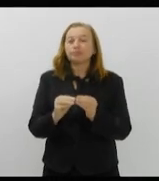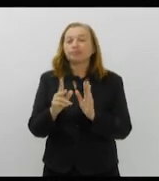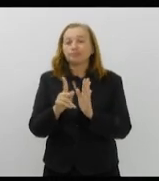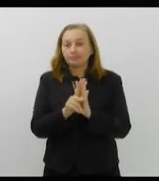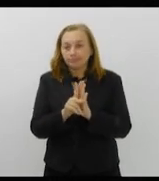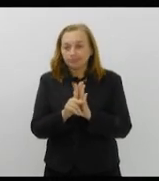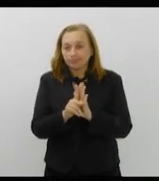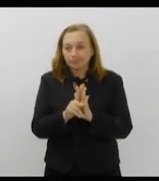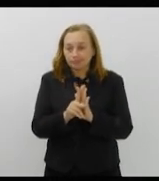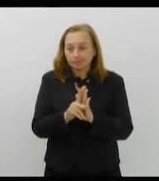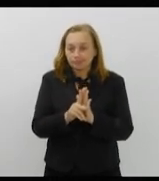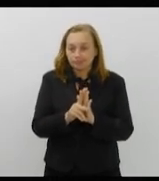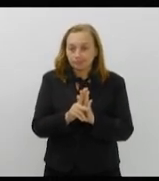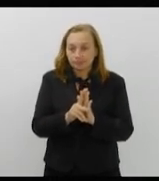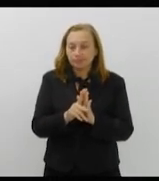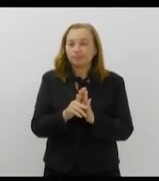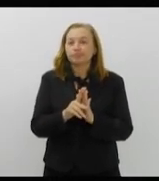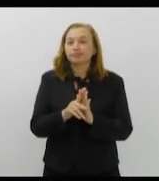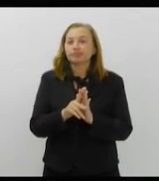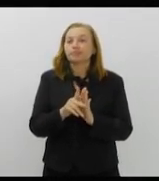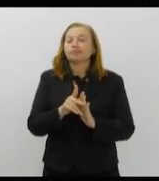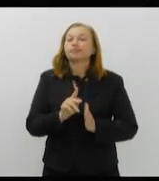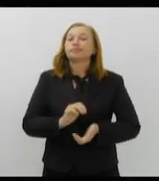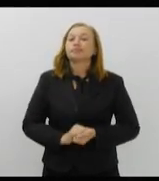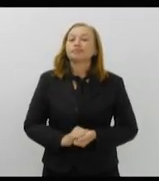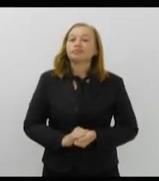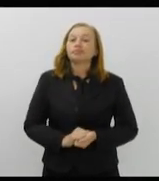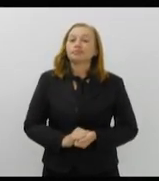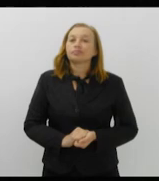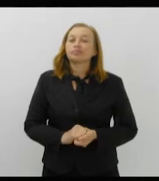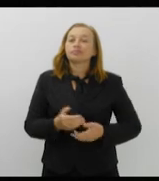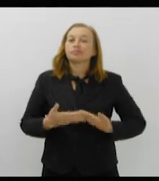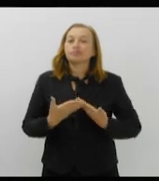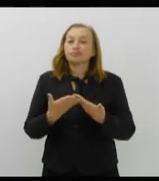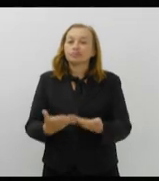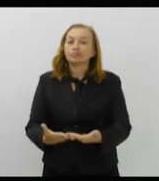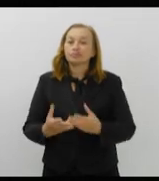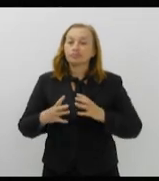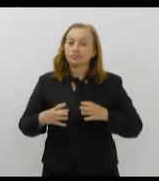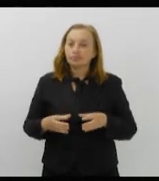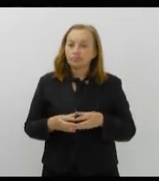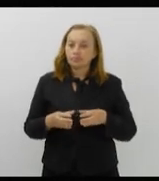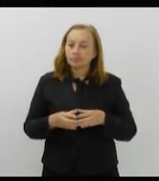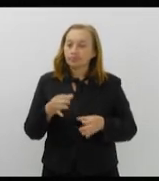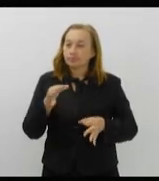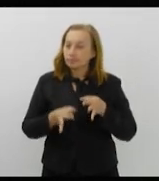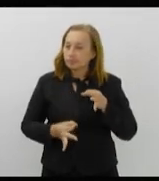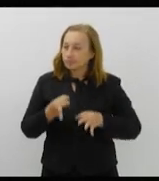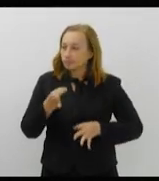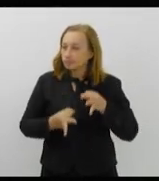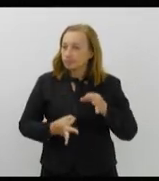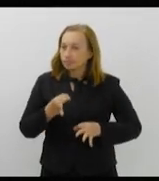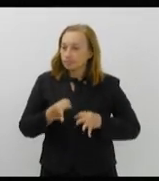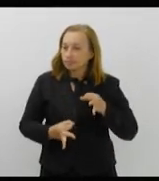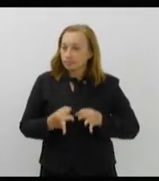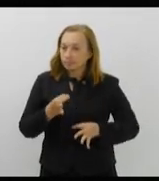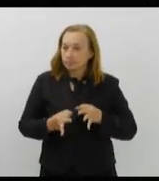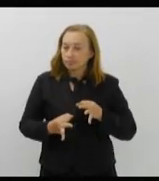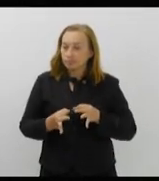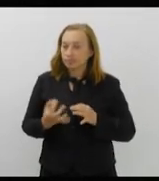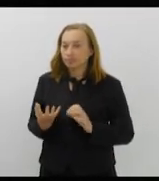protocolado foi publicado e encaminhado à comissão de constituição e justiça do